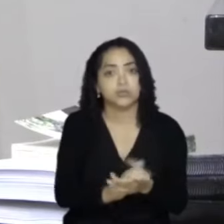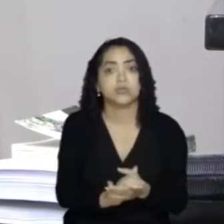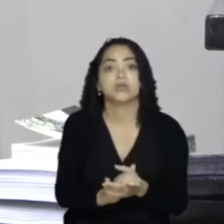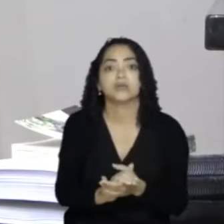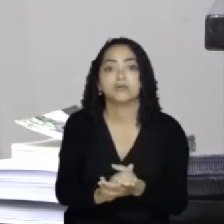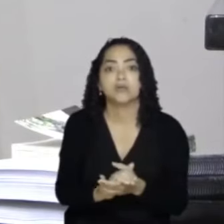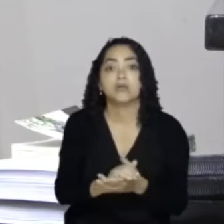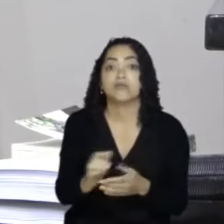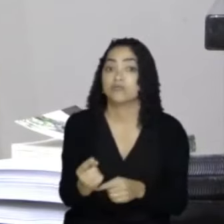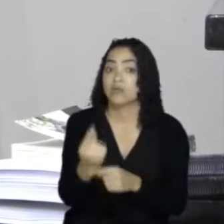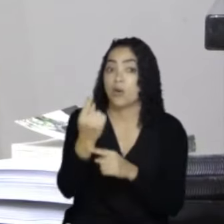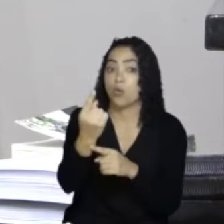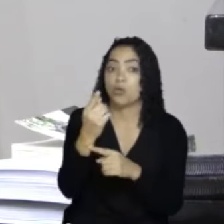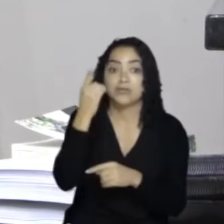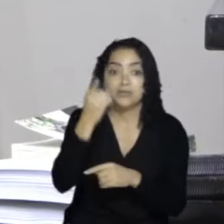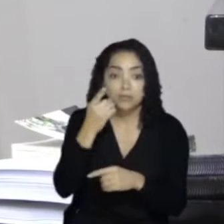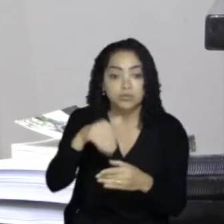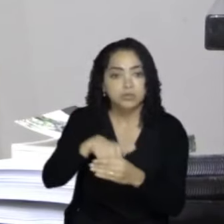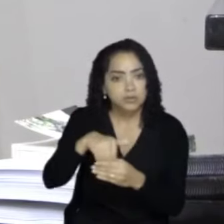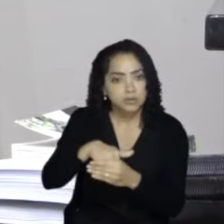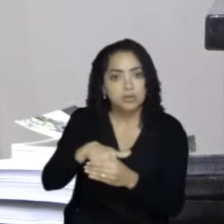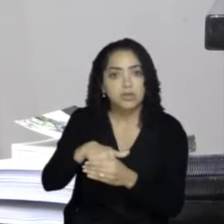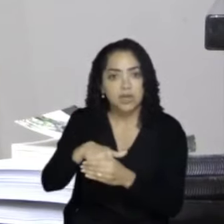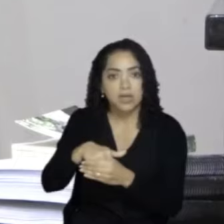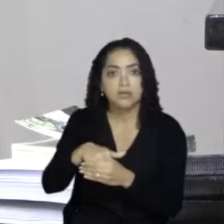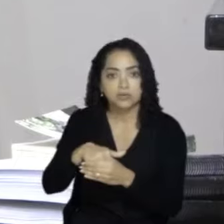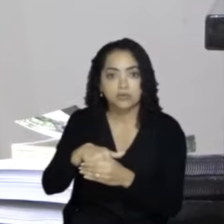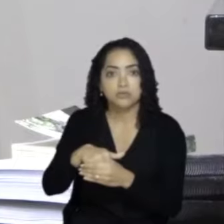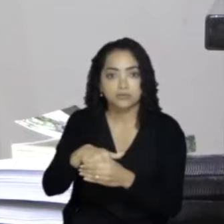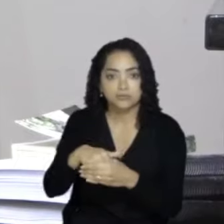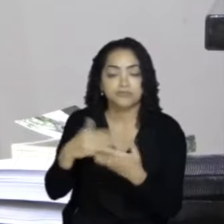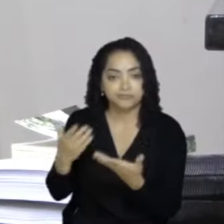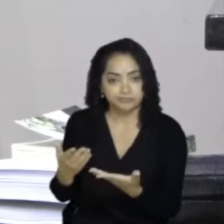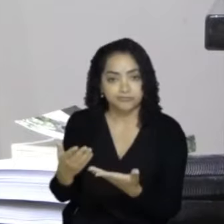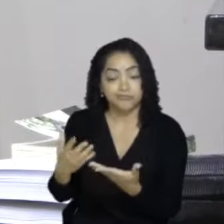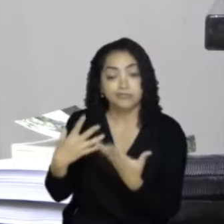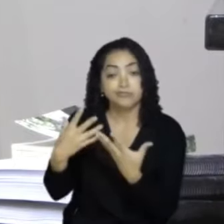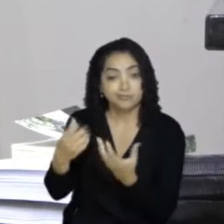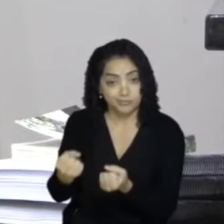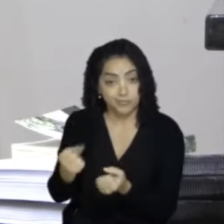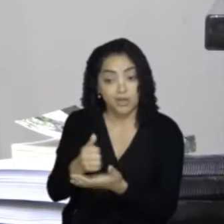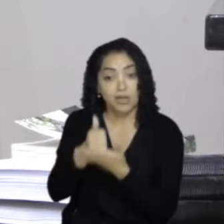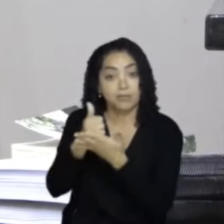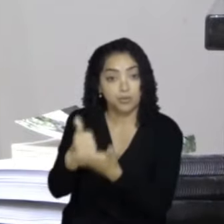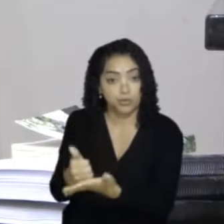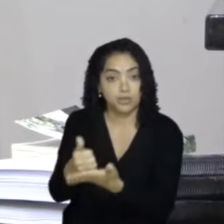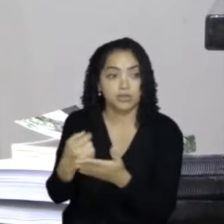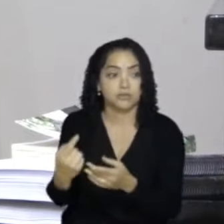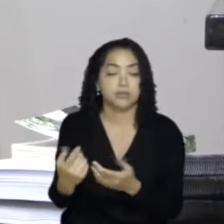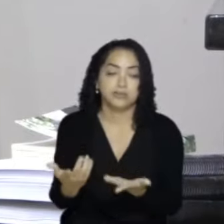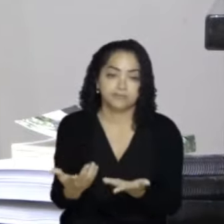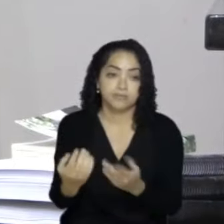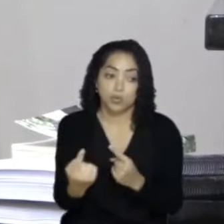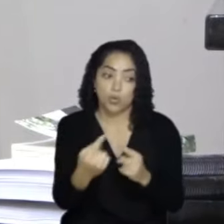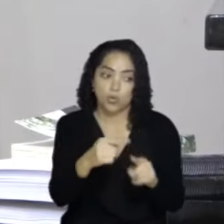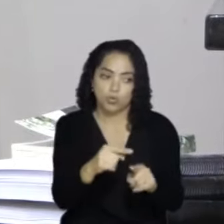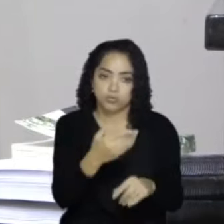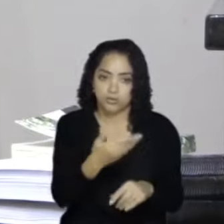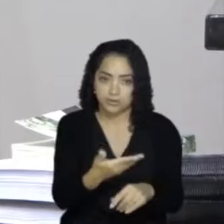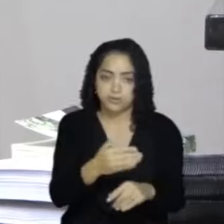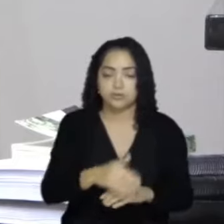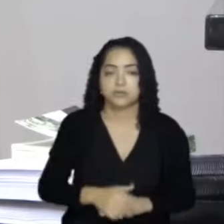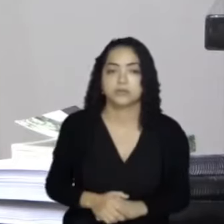uma das únicas deputadas a votar a favor do veto do governador, que eu nem era muito fã, né, governador Moisés, contra esse projeto que era absurdo. Além disso,